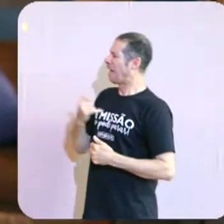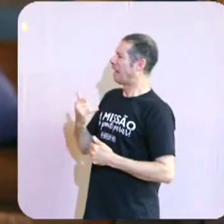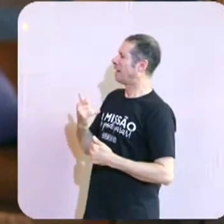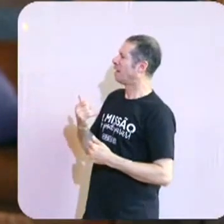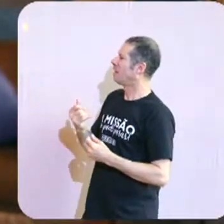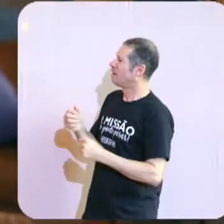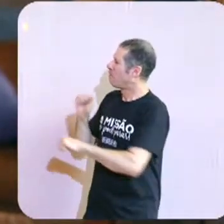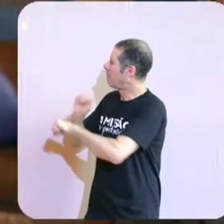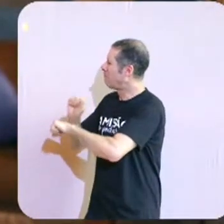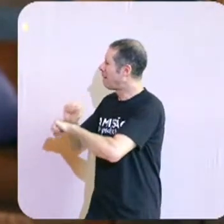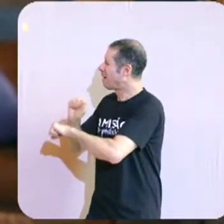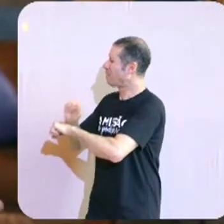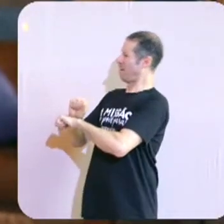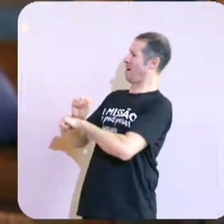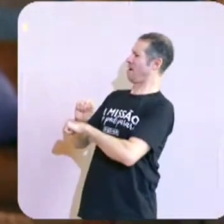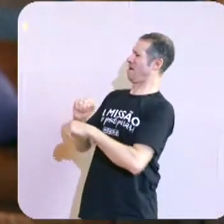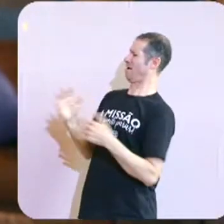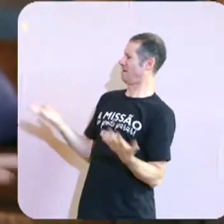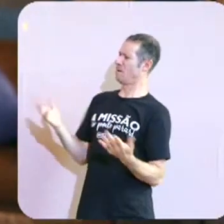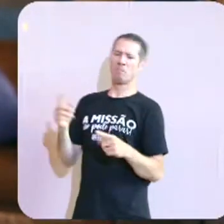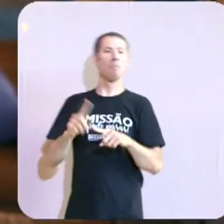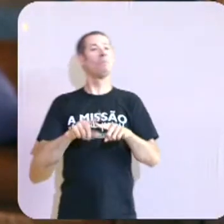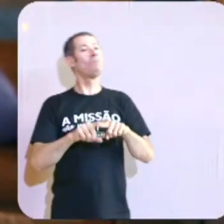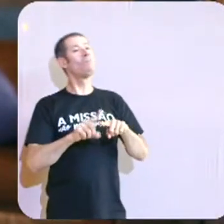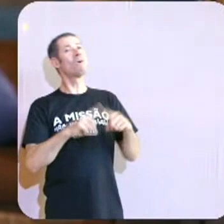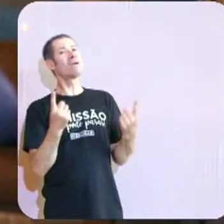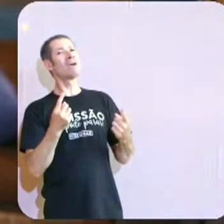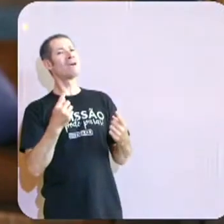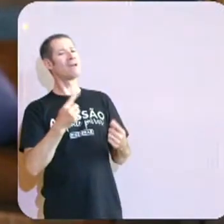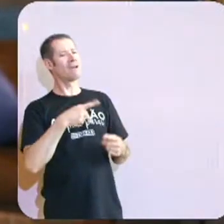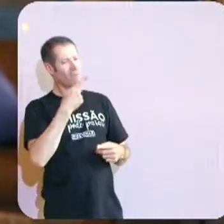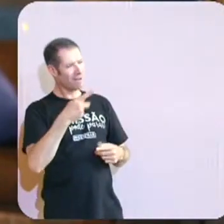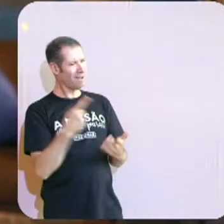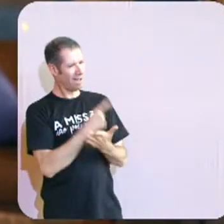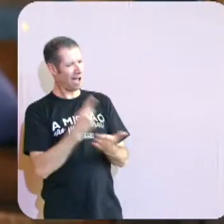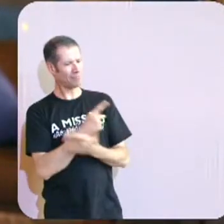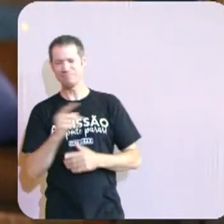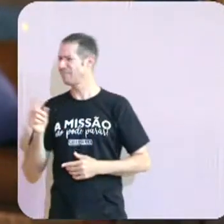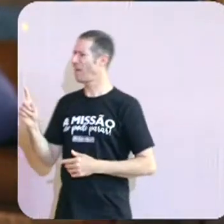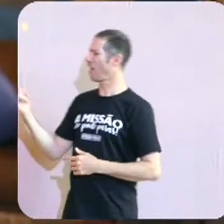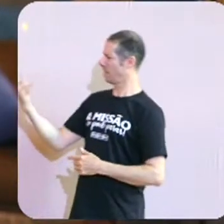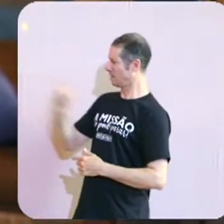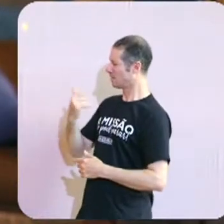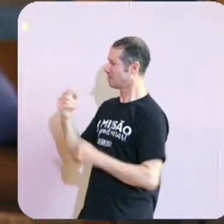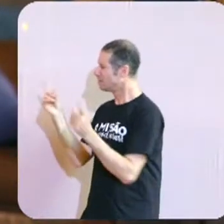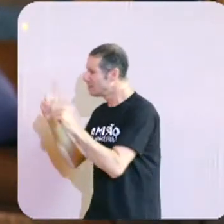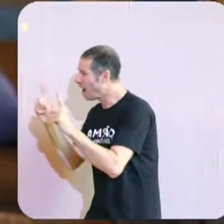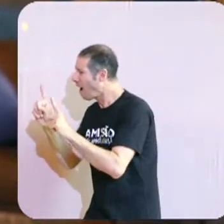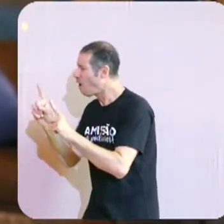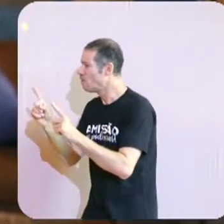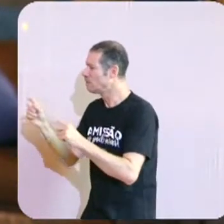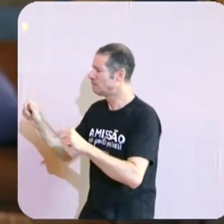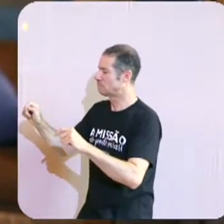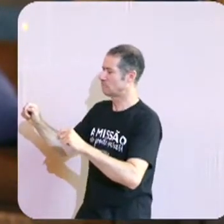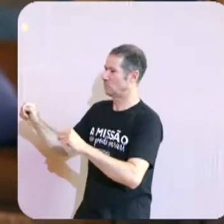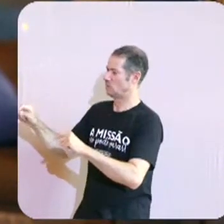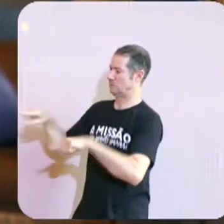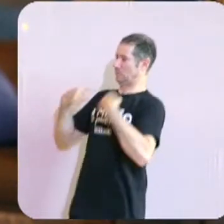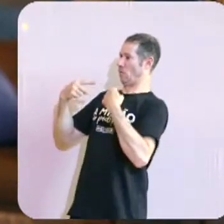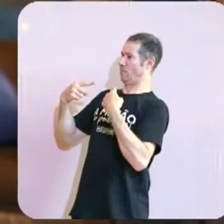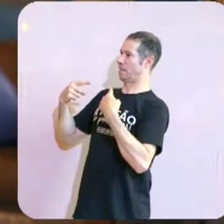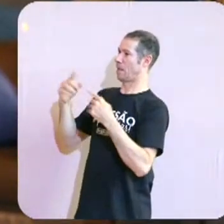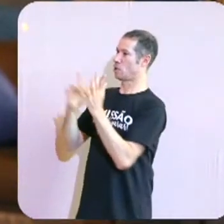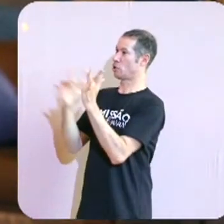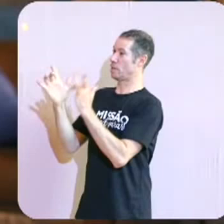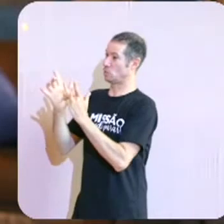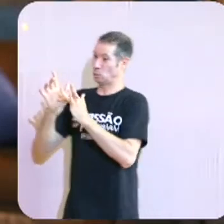para. E eu falei, José, mas por quê? Eu falei alguma coisa errada? E ele disse, não quero que você se ofenda, mas Jesus